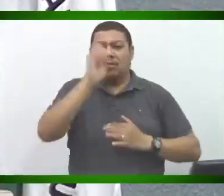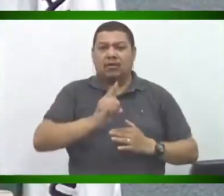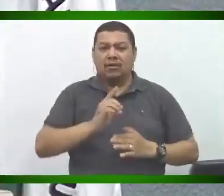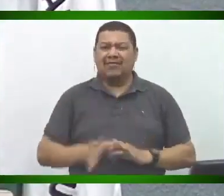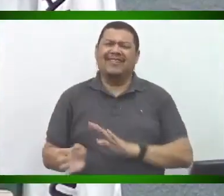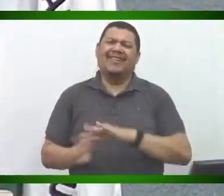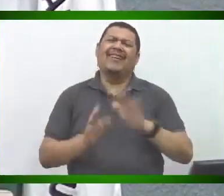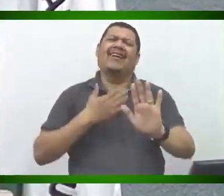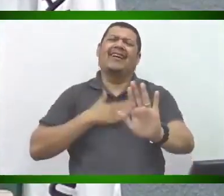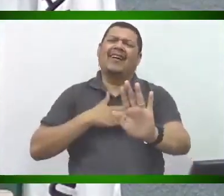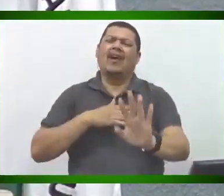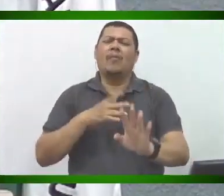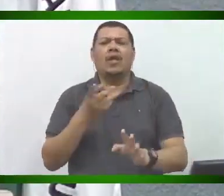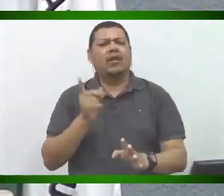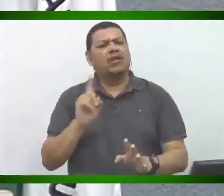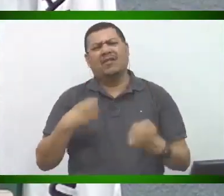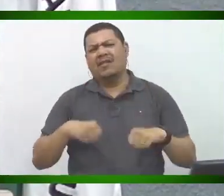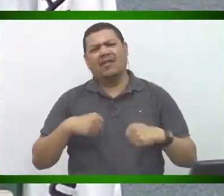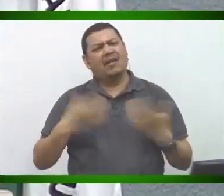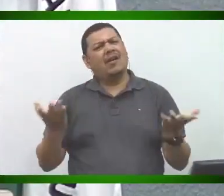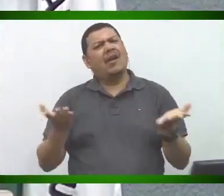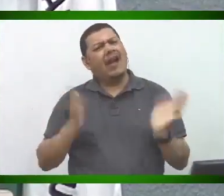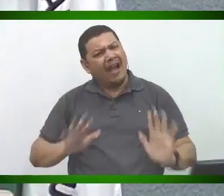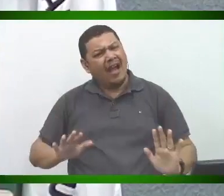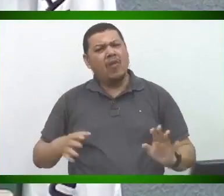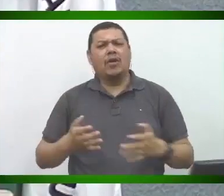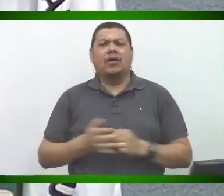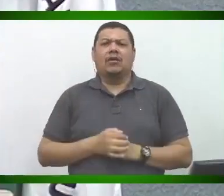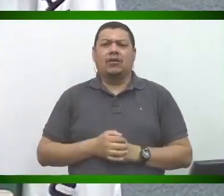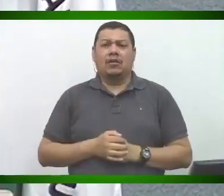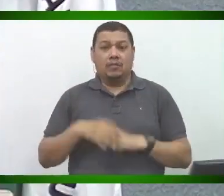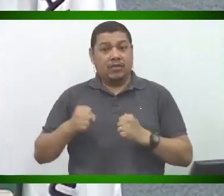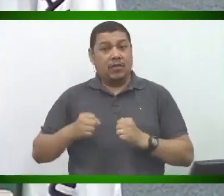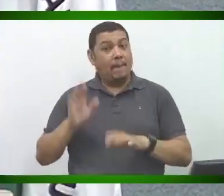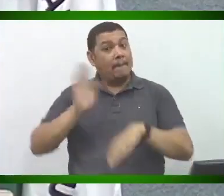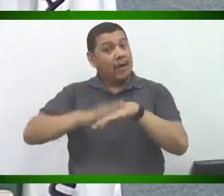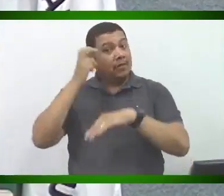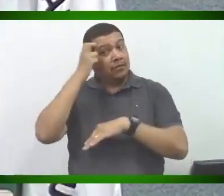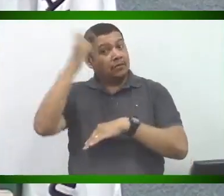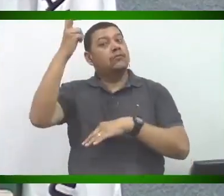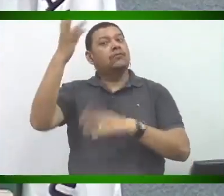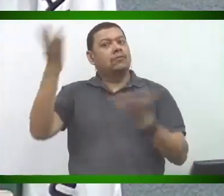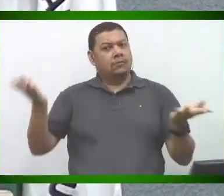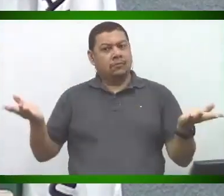precisa disso não, gente, pelo amor de Deus. Vamos ter mais sabedoria nas coisas.